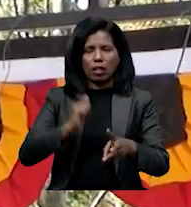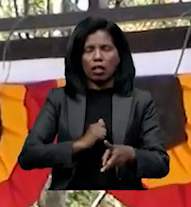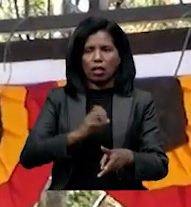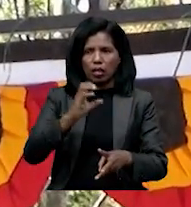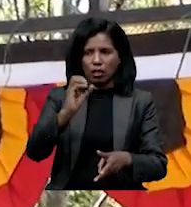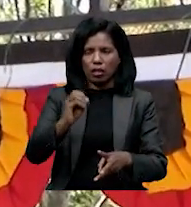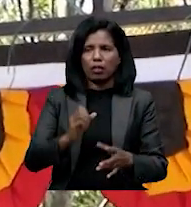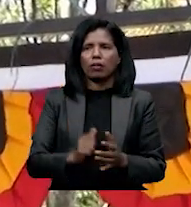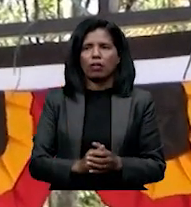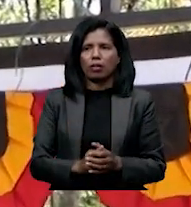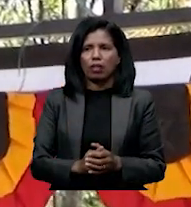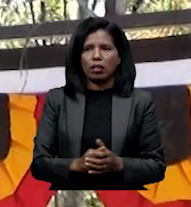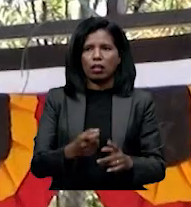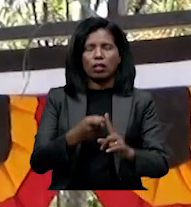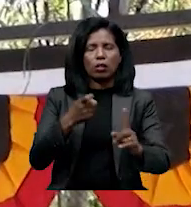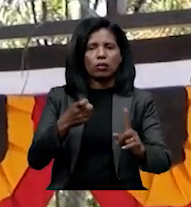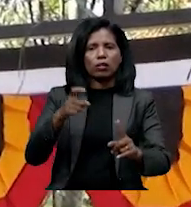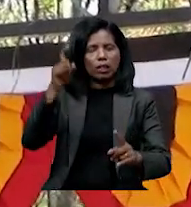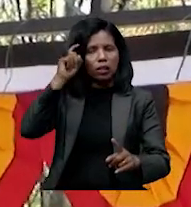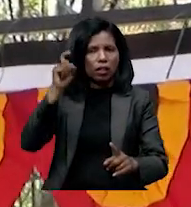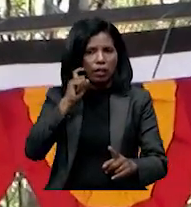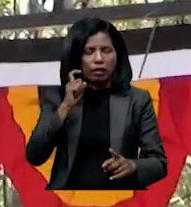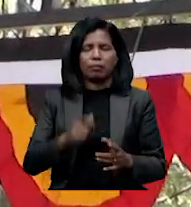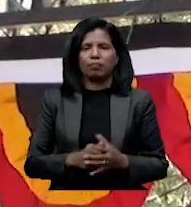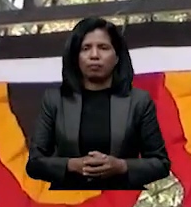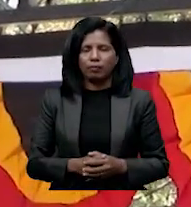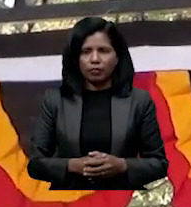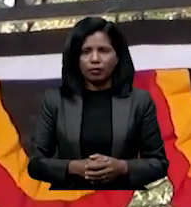ne. Nene obra os irmãos Fernando ali.